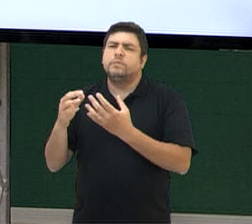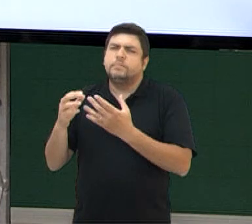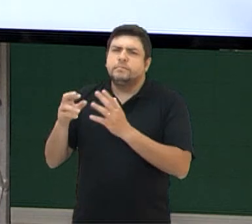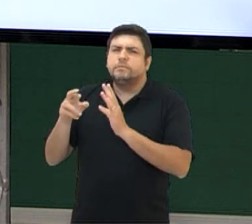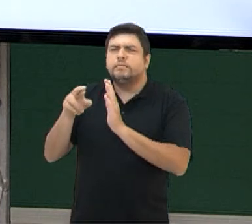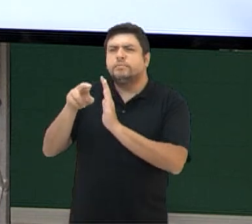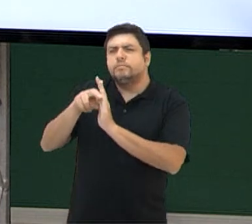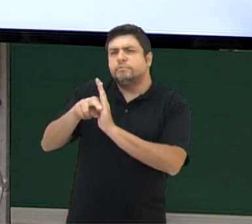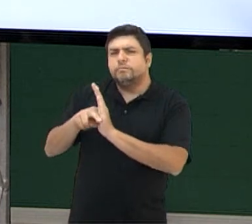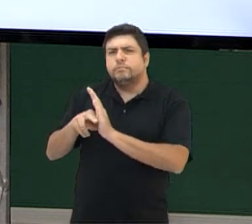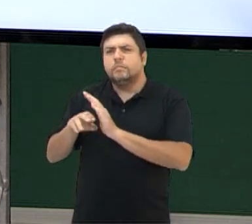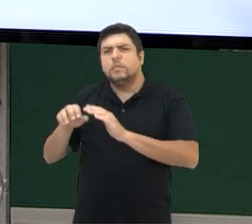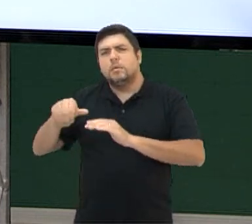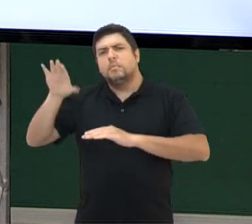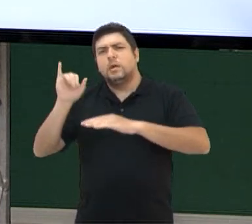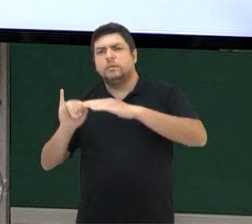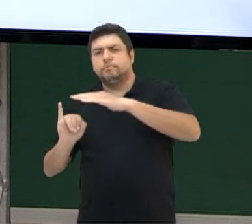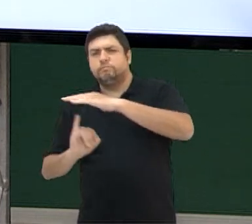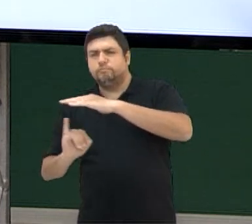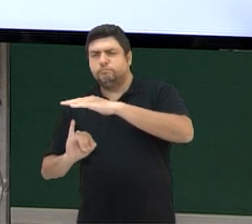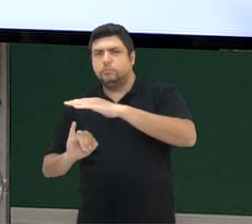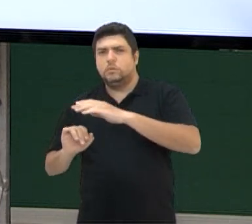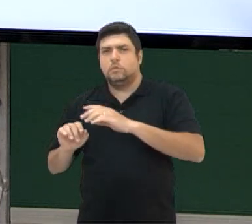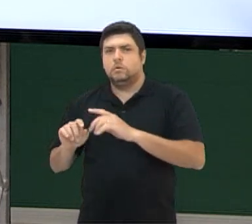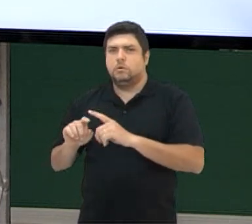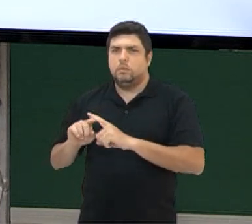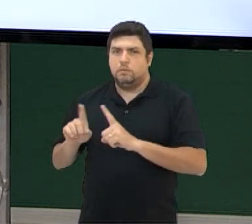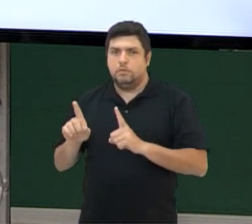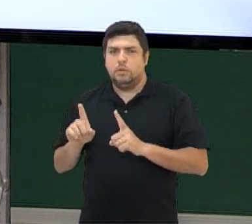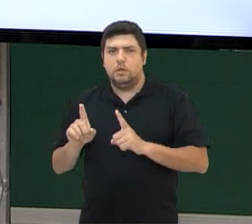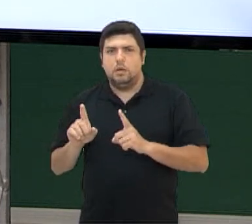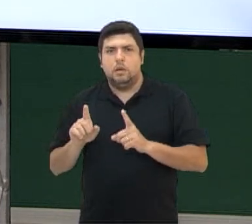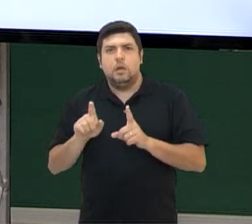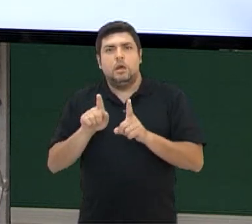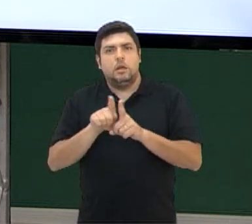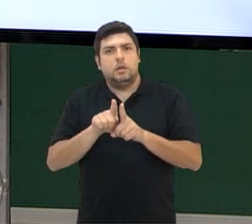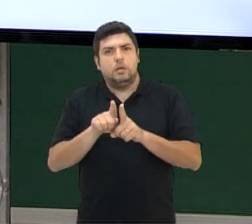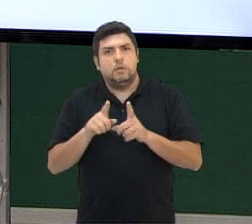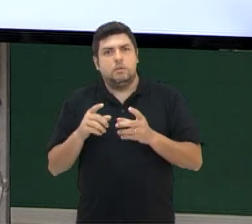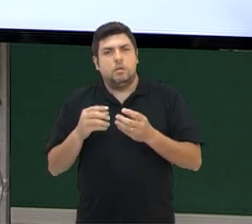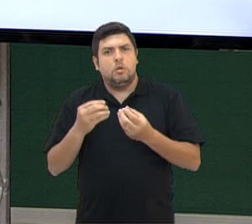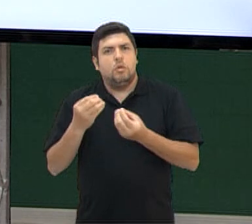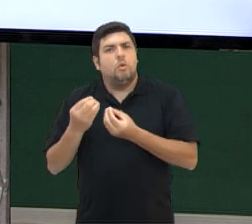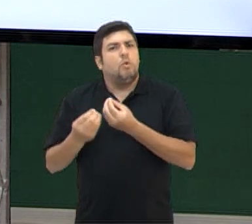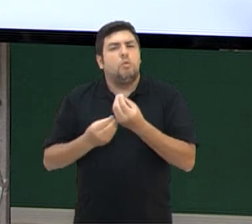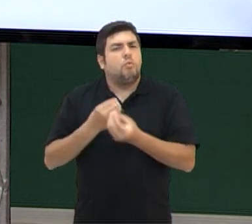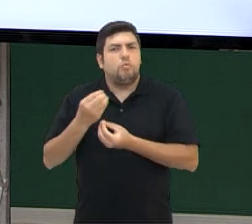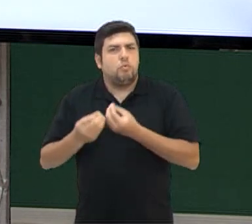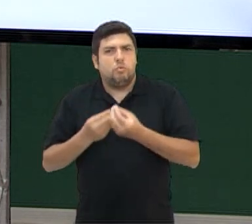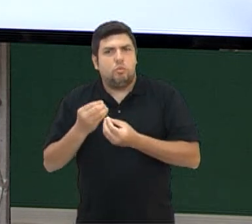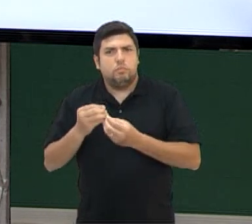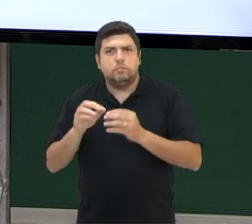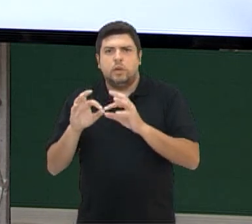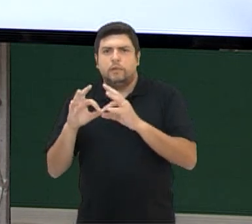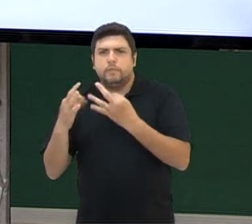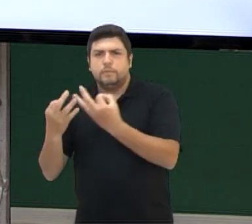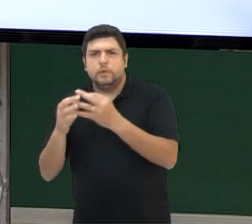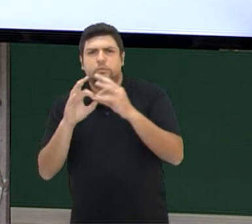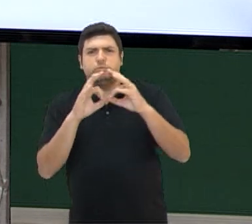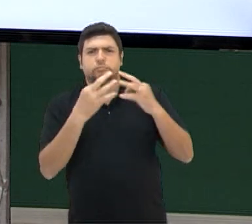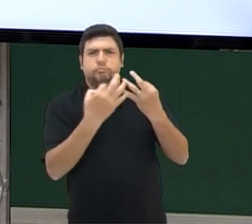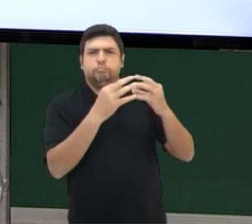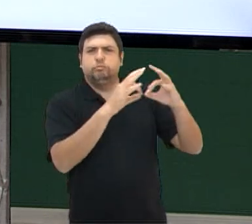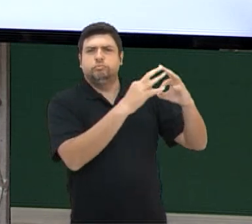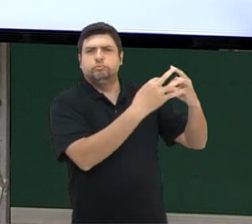informal, mas que depois também se colocam as perspectivas de cada família em termos